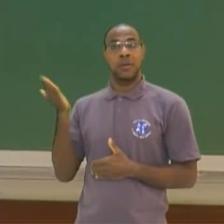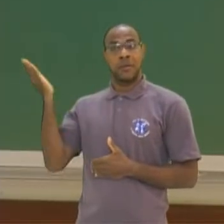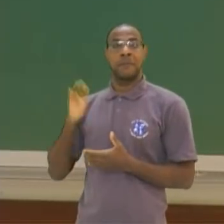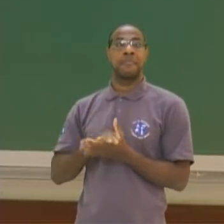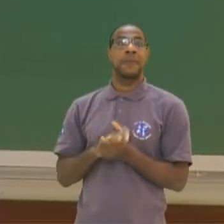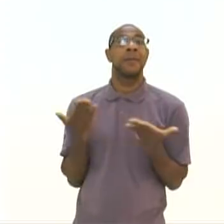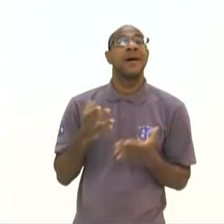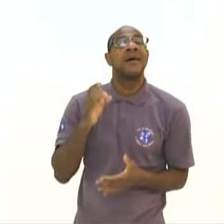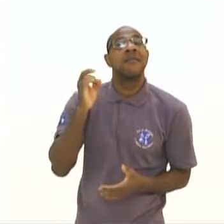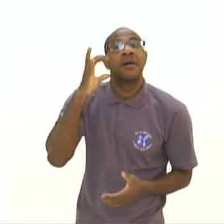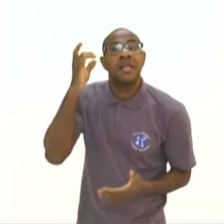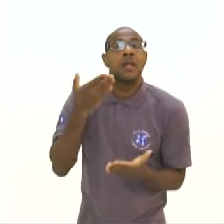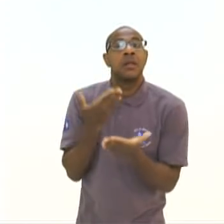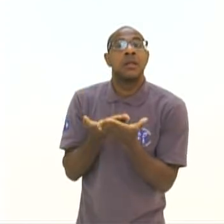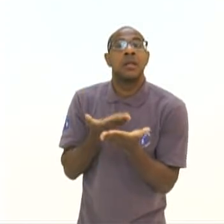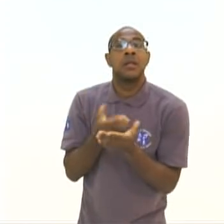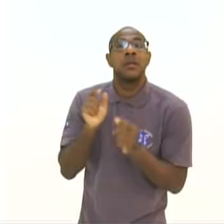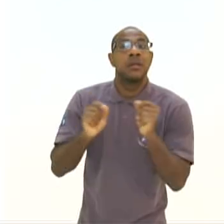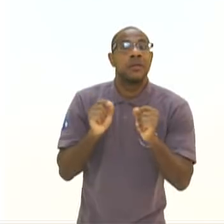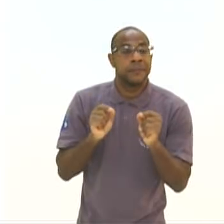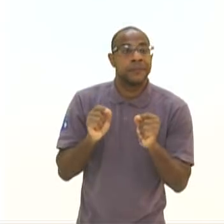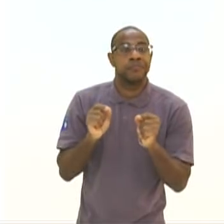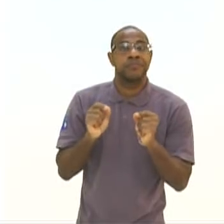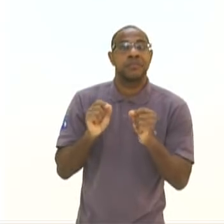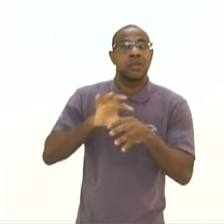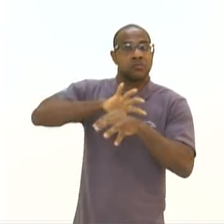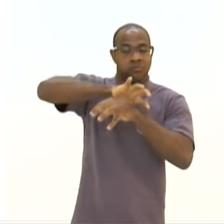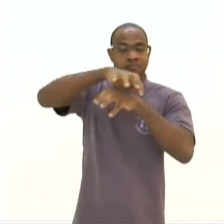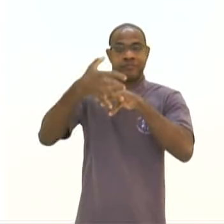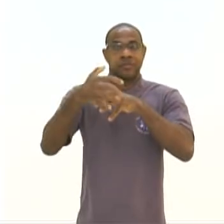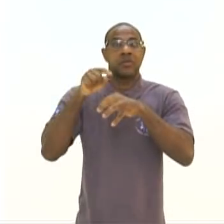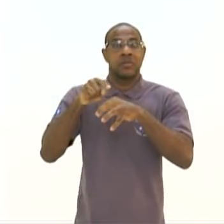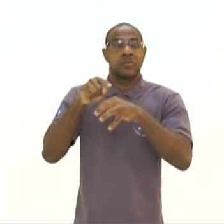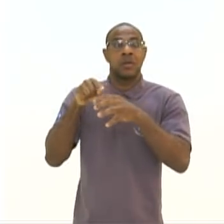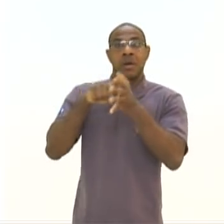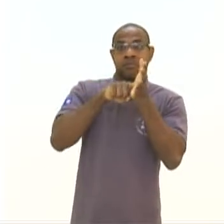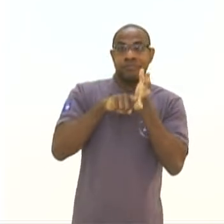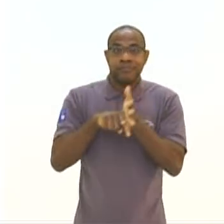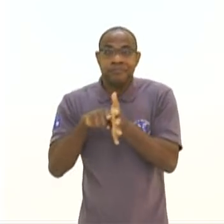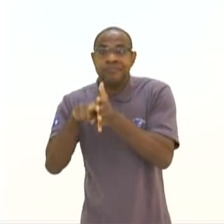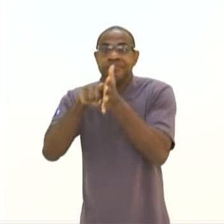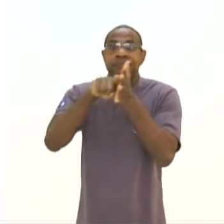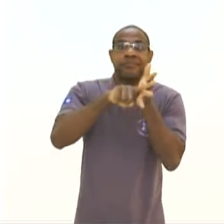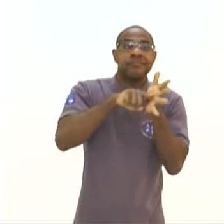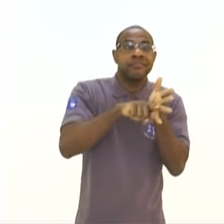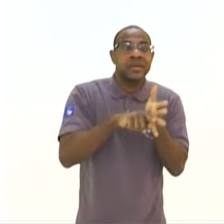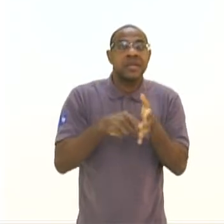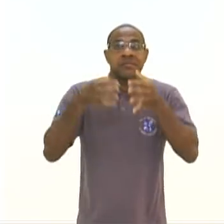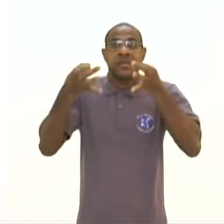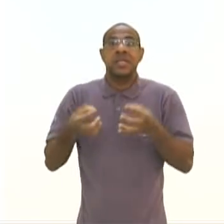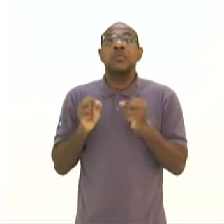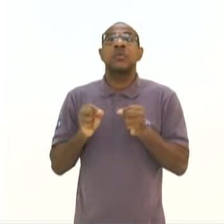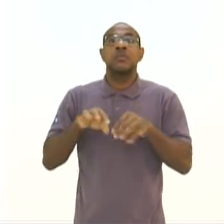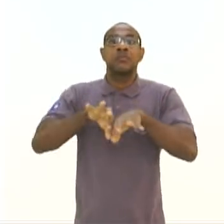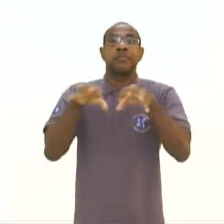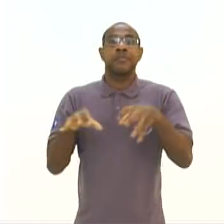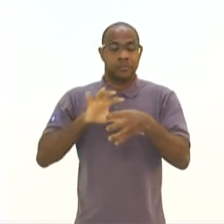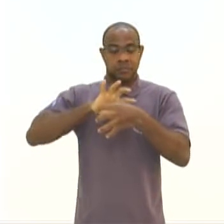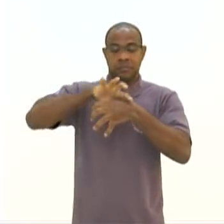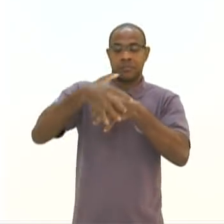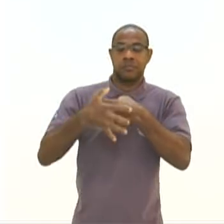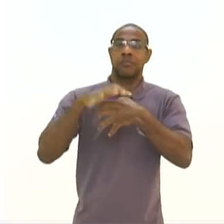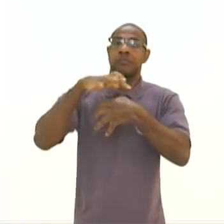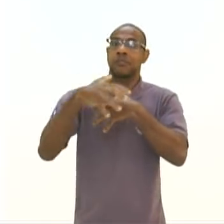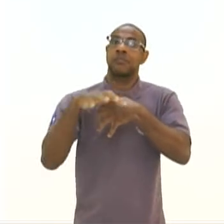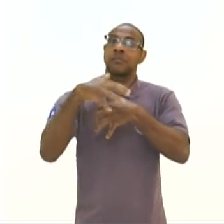Para facilitar os estudos sobre a atmosfera, os cientistas as dividiram em 5 camadas. Essa divisão é